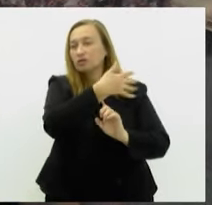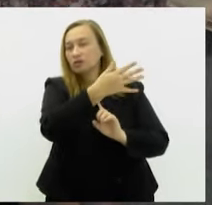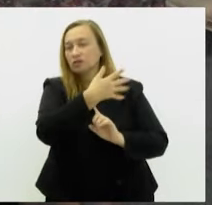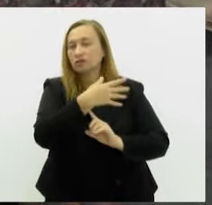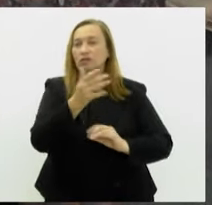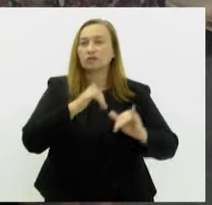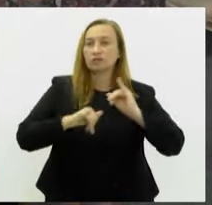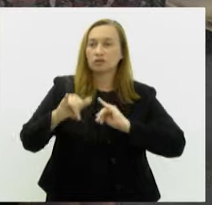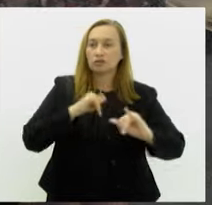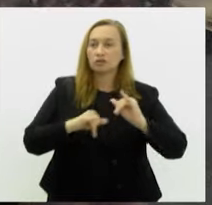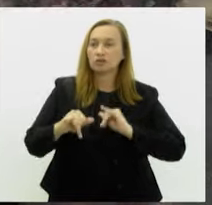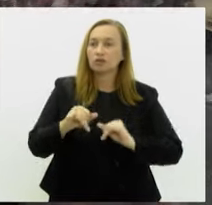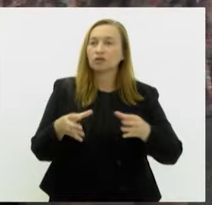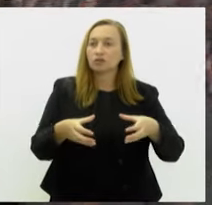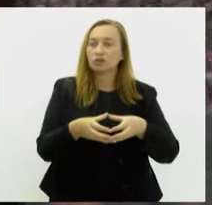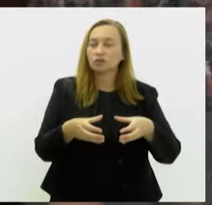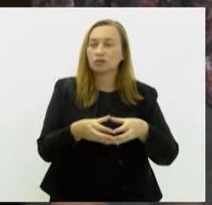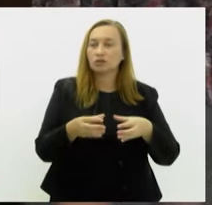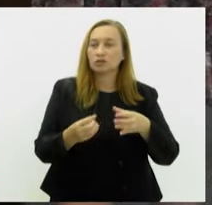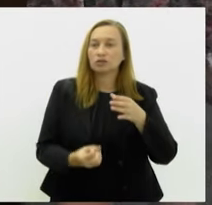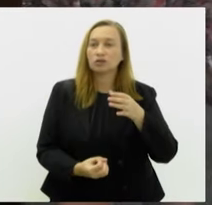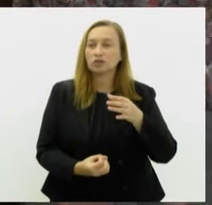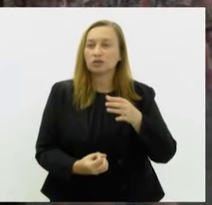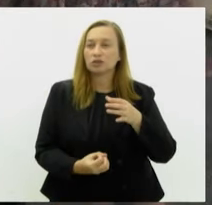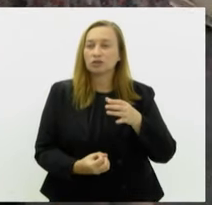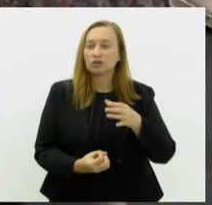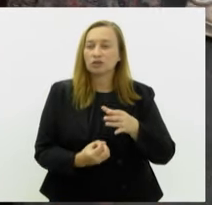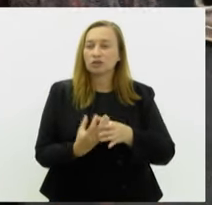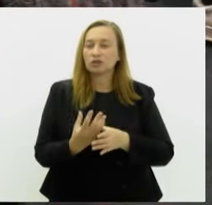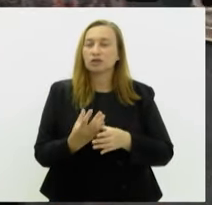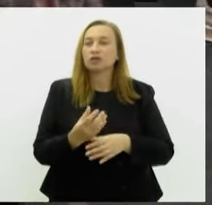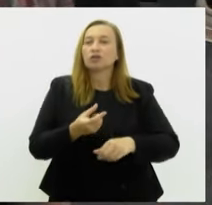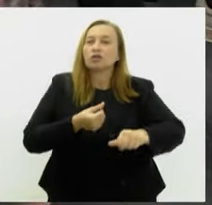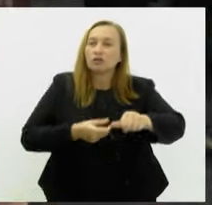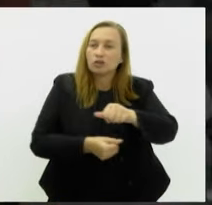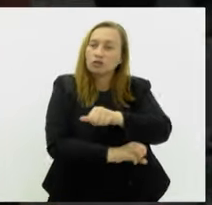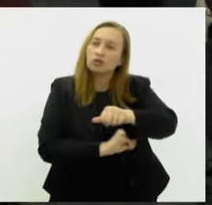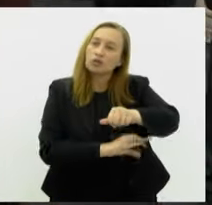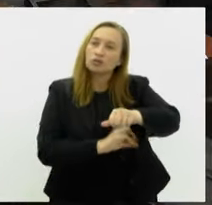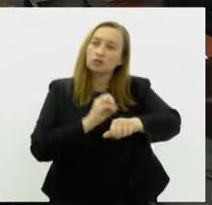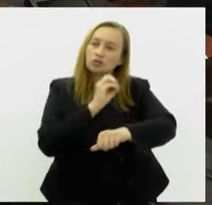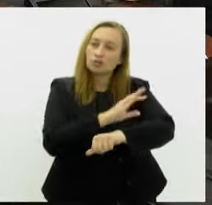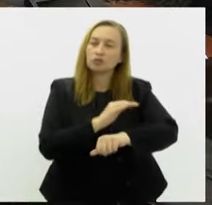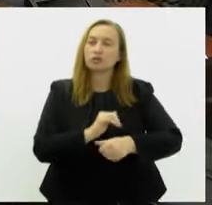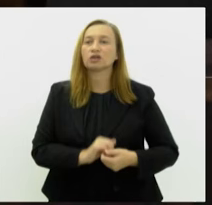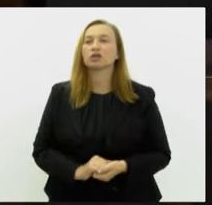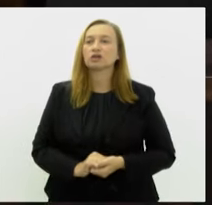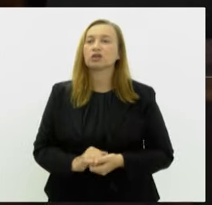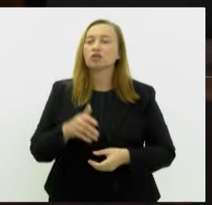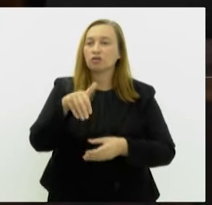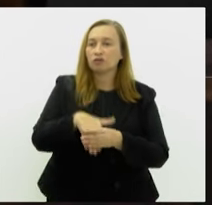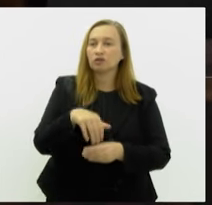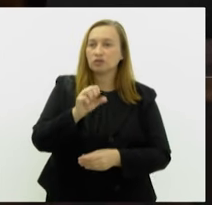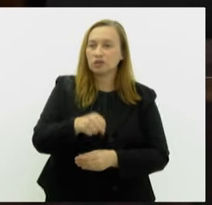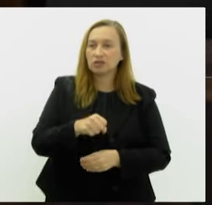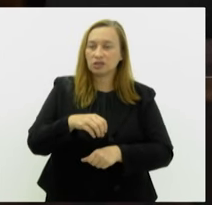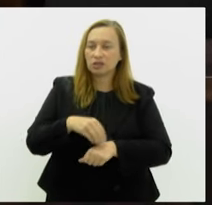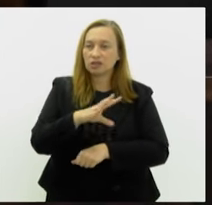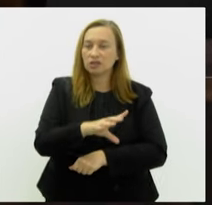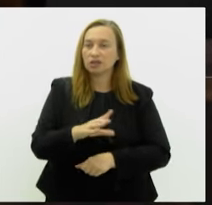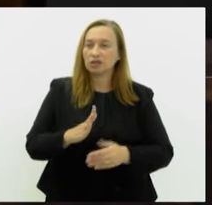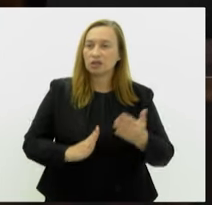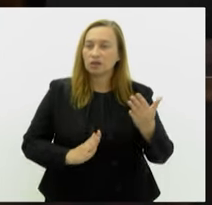no Conselho do Gestor do Fundo Soberano. Estou pedindo voto sim. Sim, aprovo o destaque,